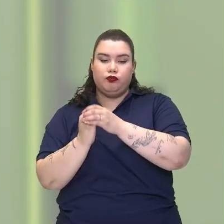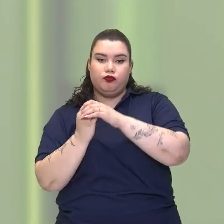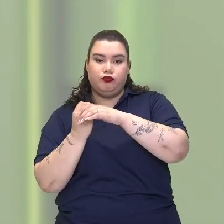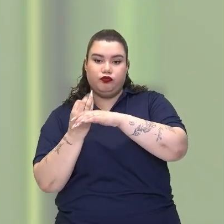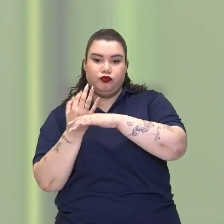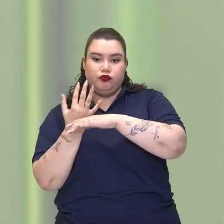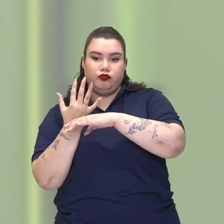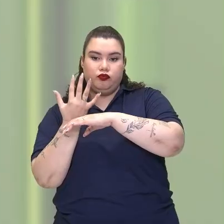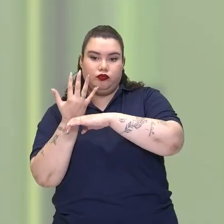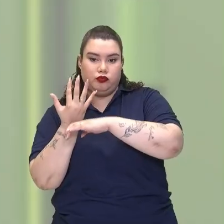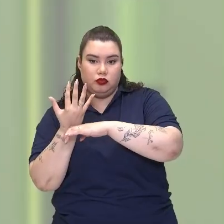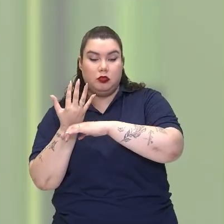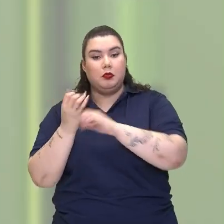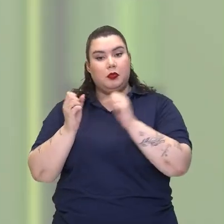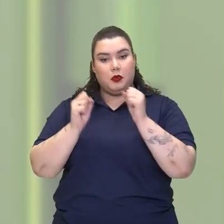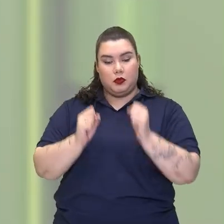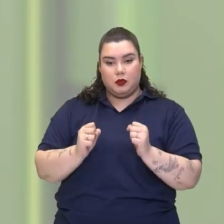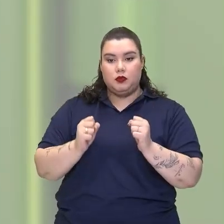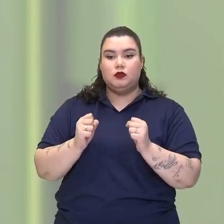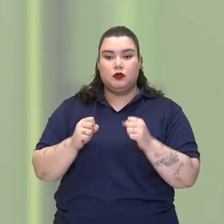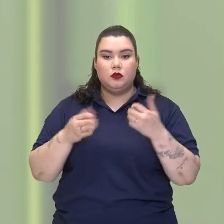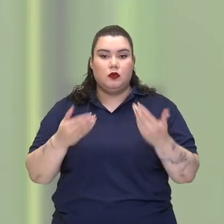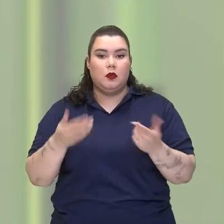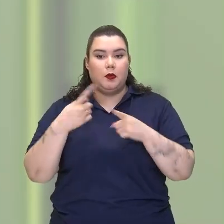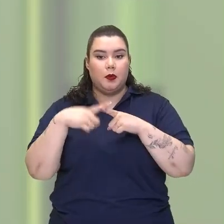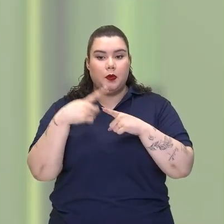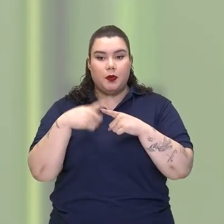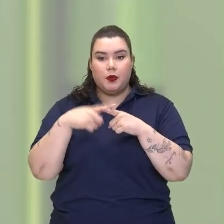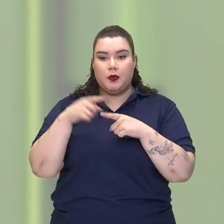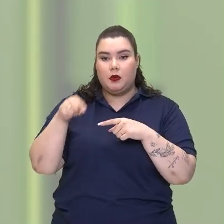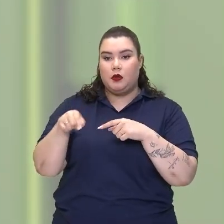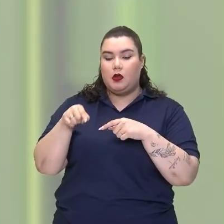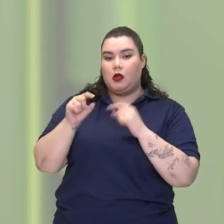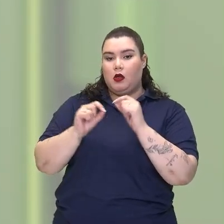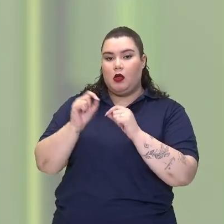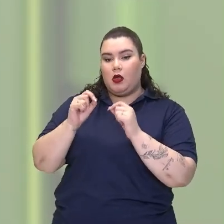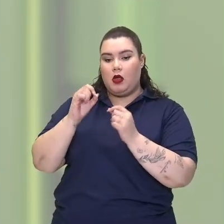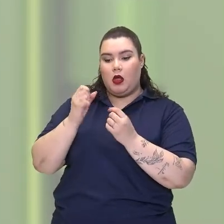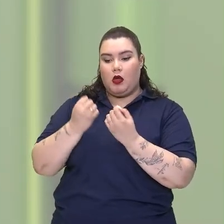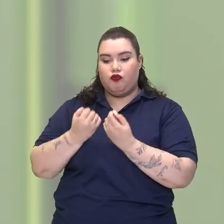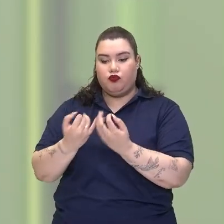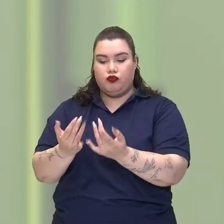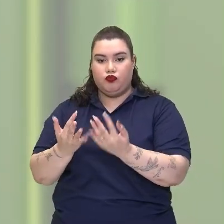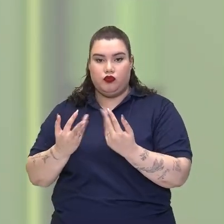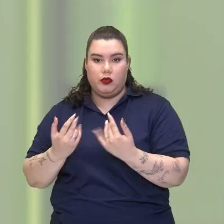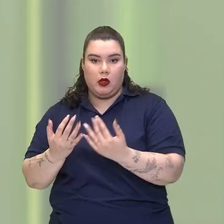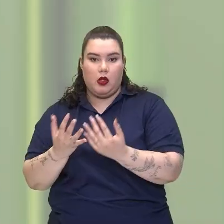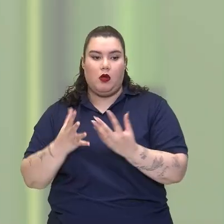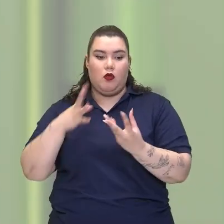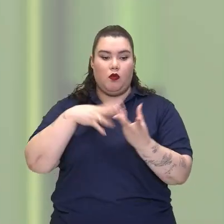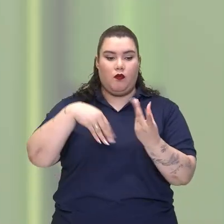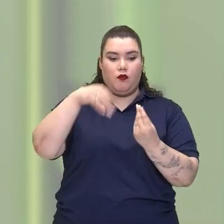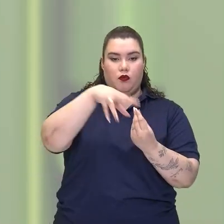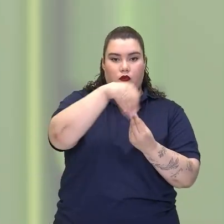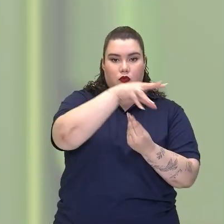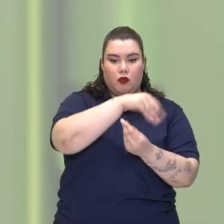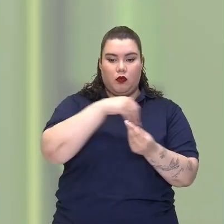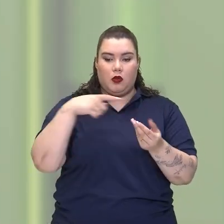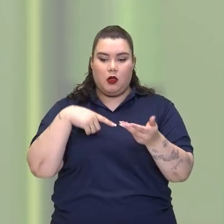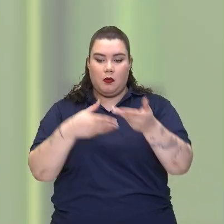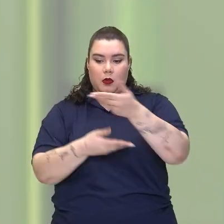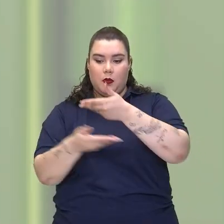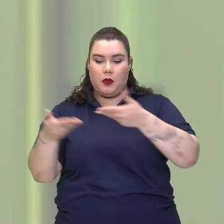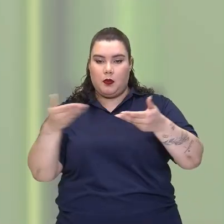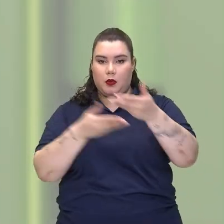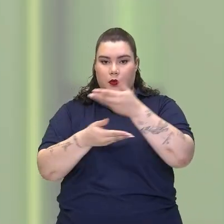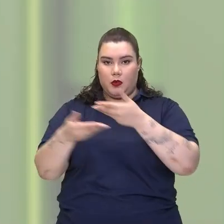link consegue sobreviver, porque tanto a alga quanto o fungo, juntos, eles vão um favorecendo ao outro nesse tipo